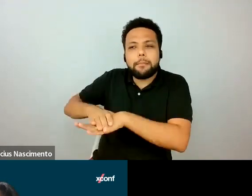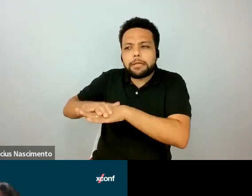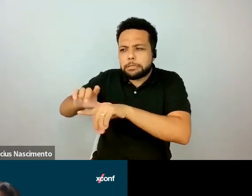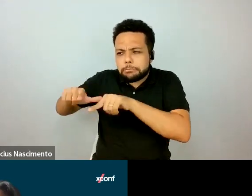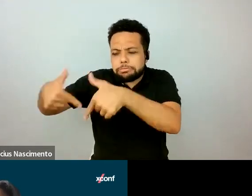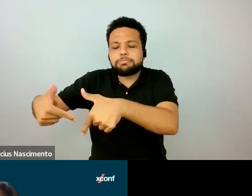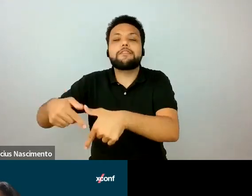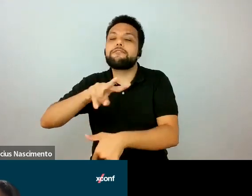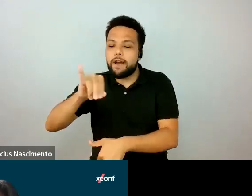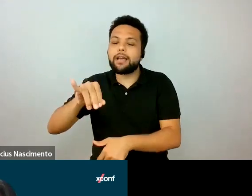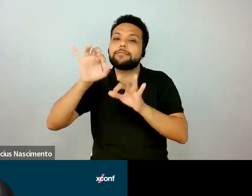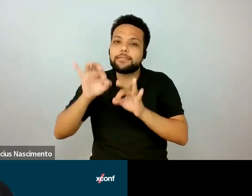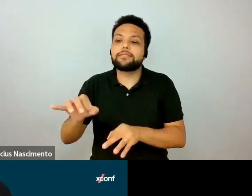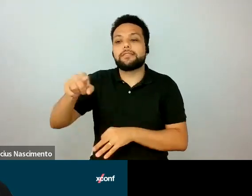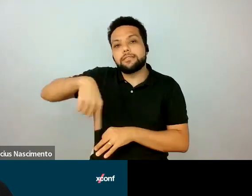também.